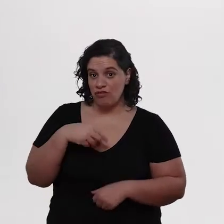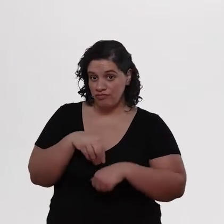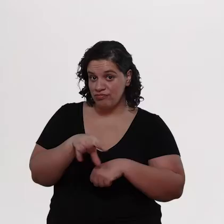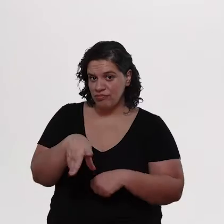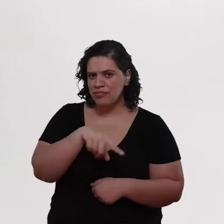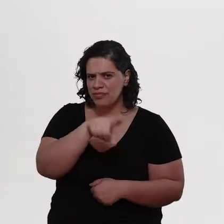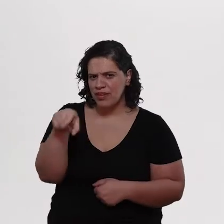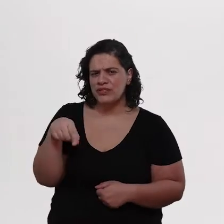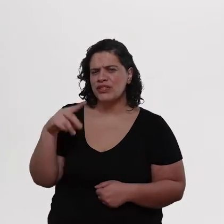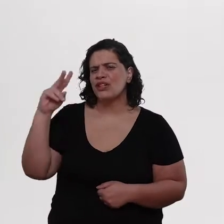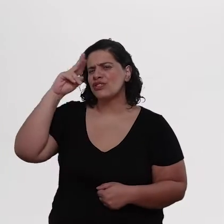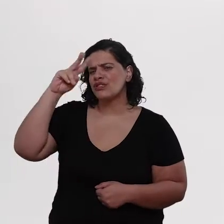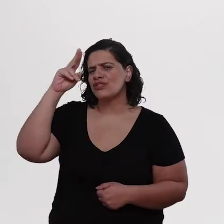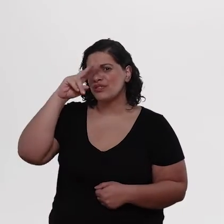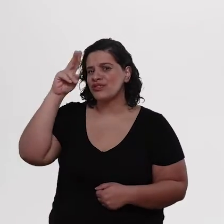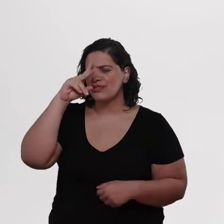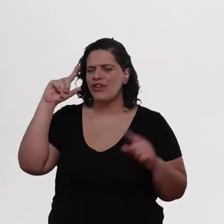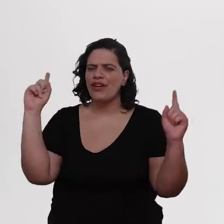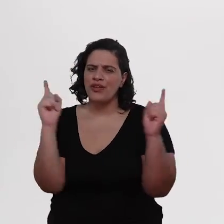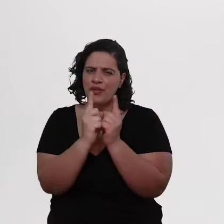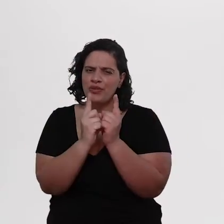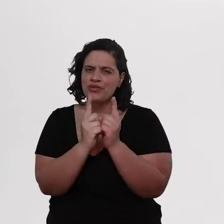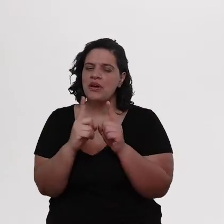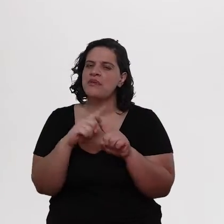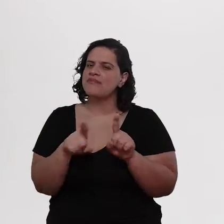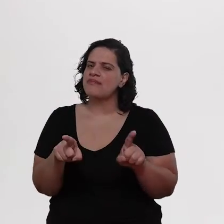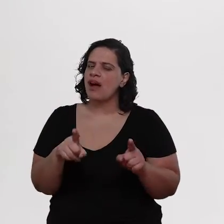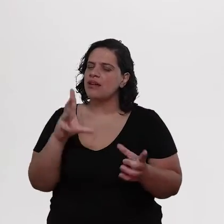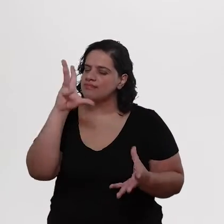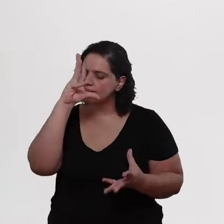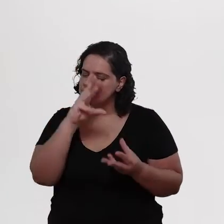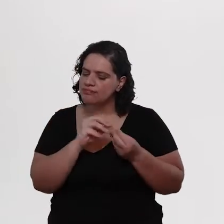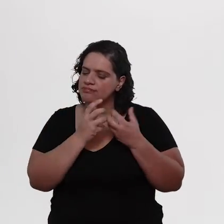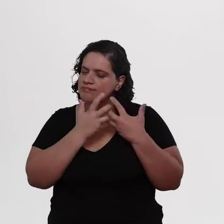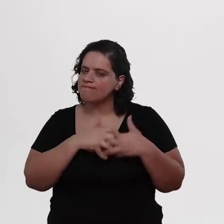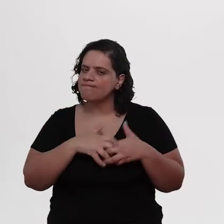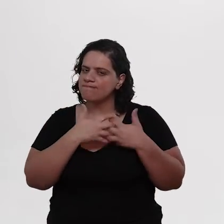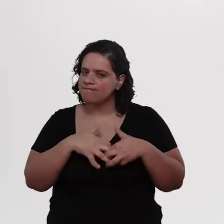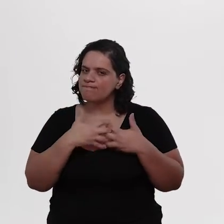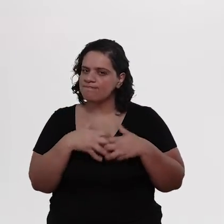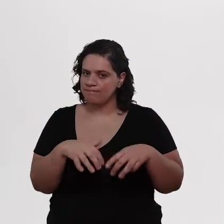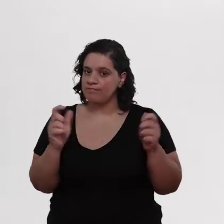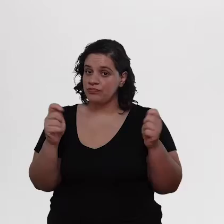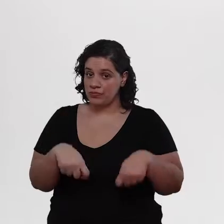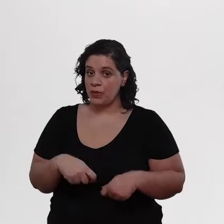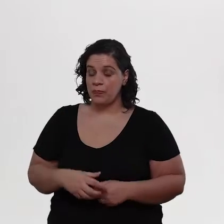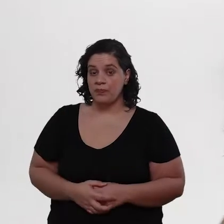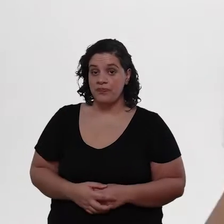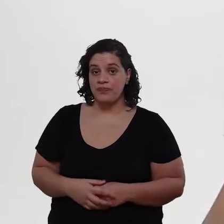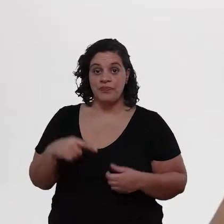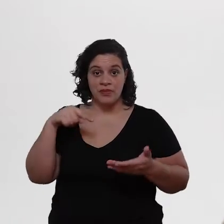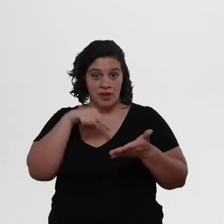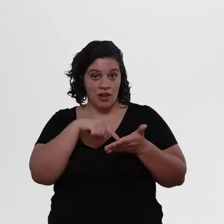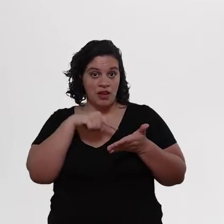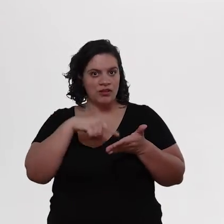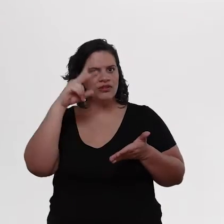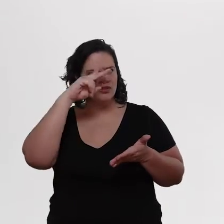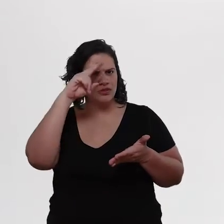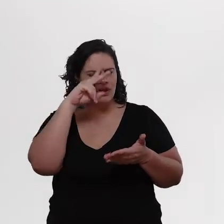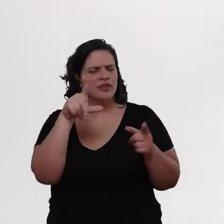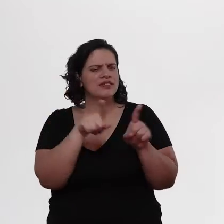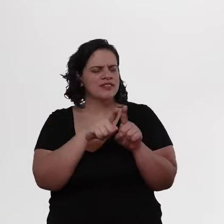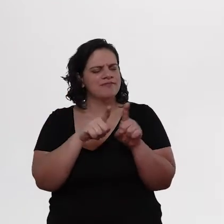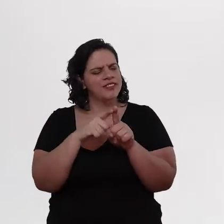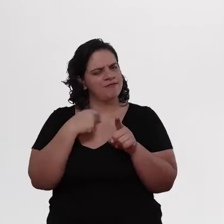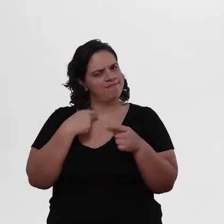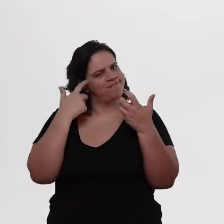Como eu disse a vocês, são histórias breves, porém que nos mostram muitas reflexões. E essa também me